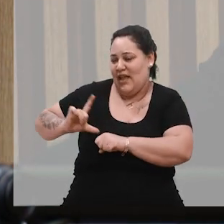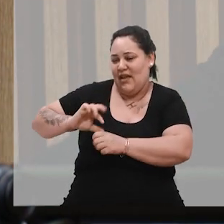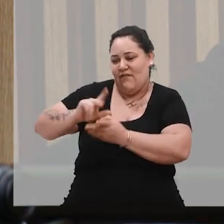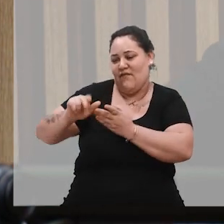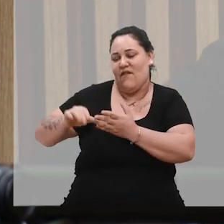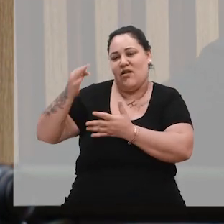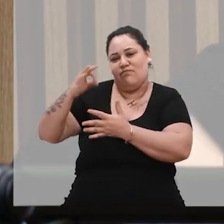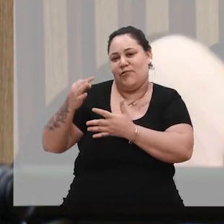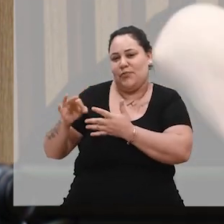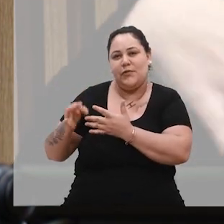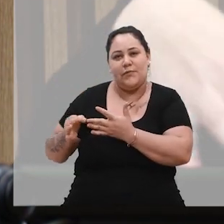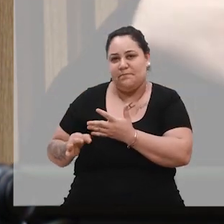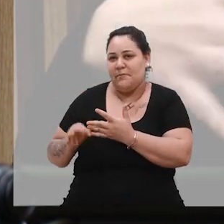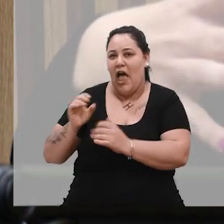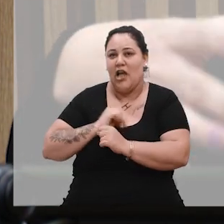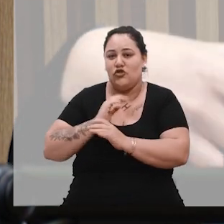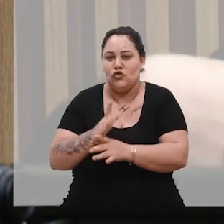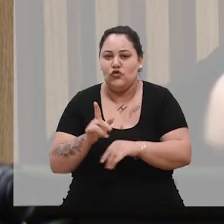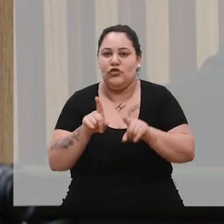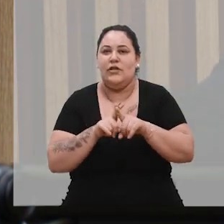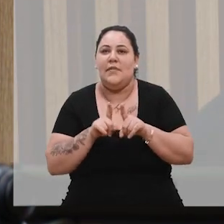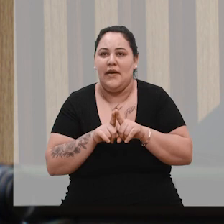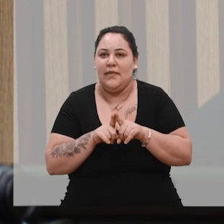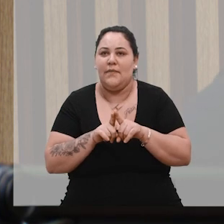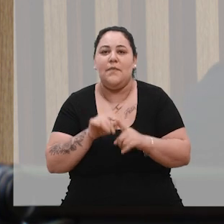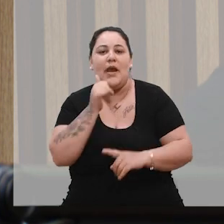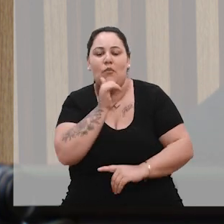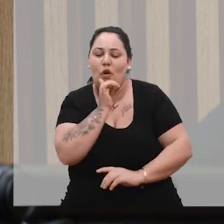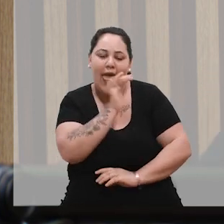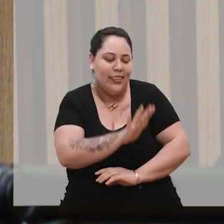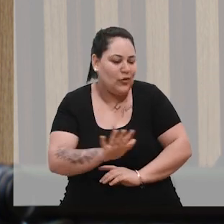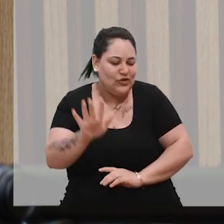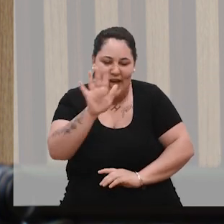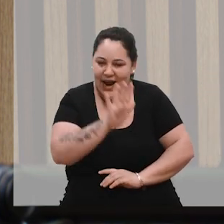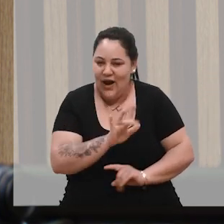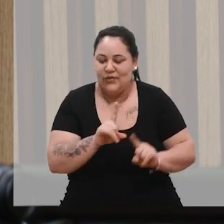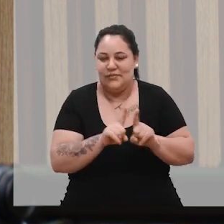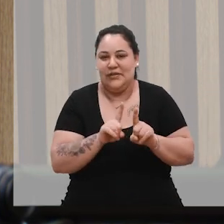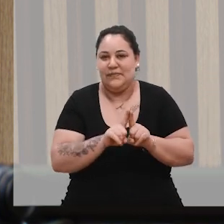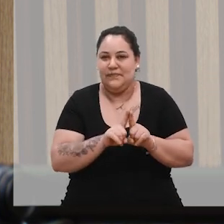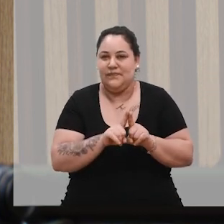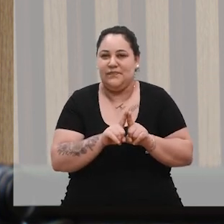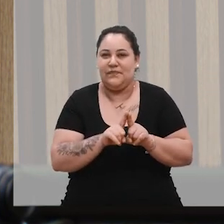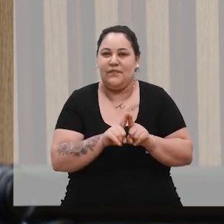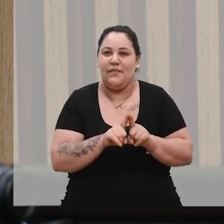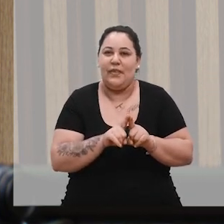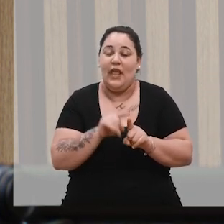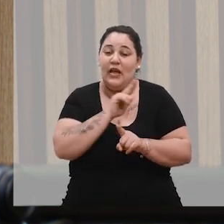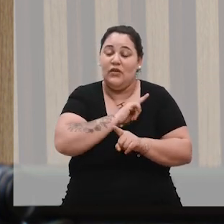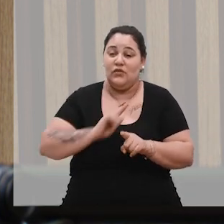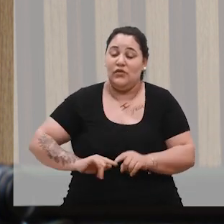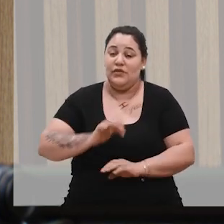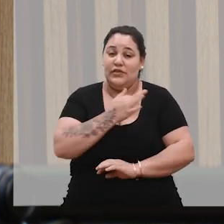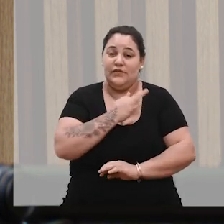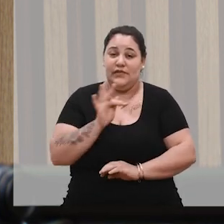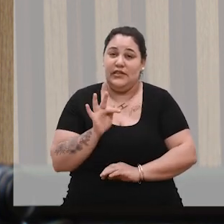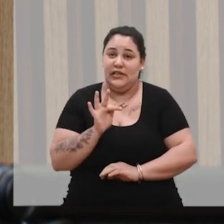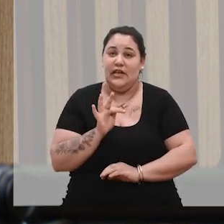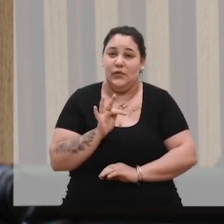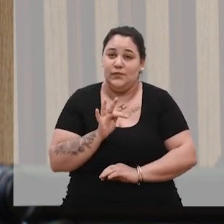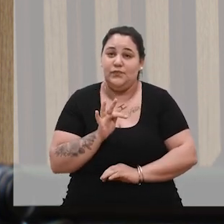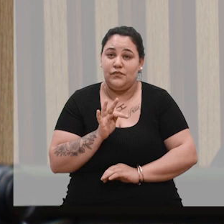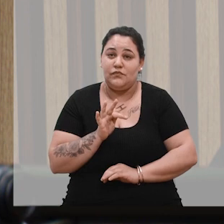série de outras iniciativas nesse sentido para a mulher em geral, né, empregada mulher em geral. E aí o governo federal veio com